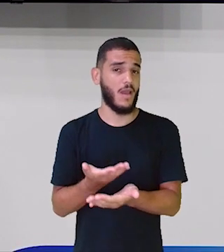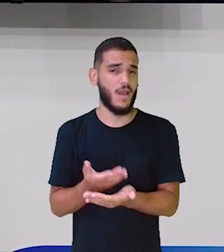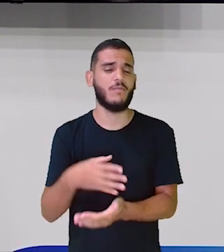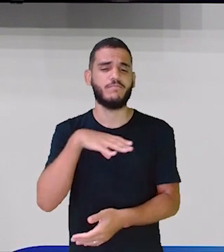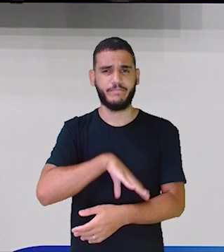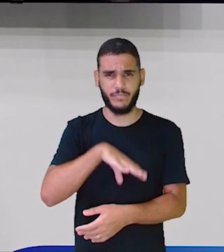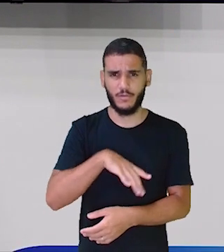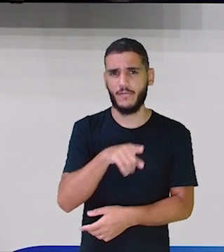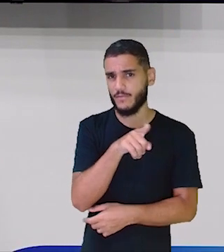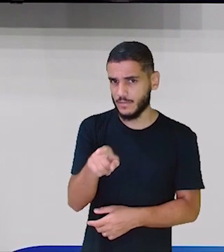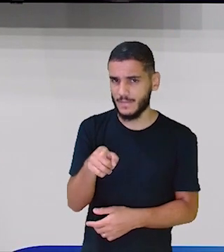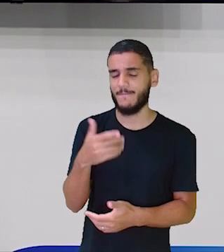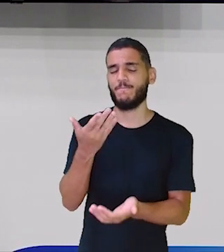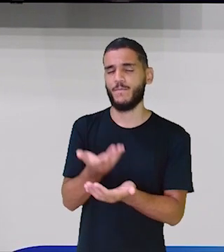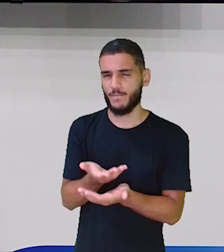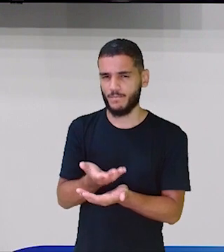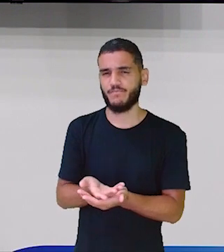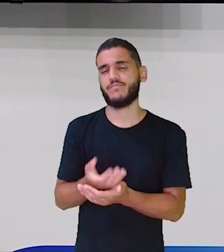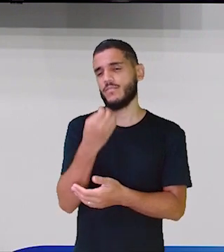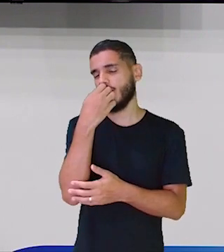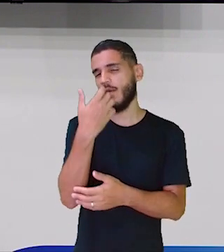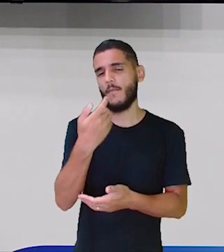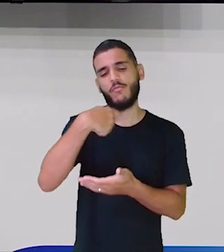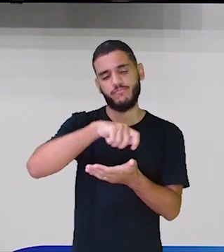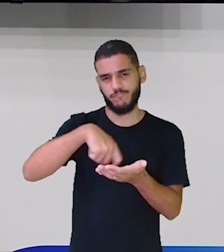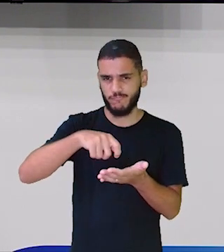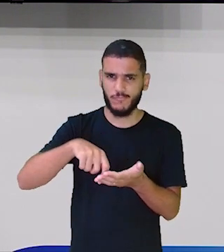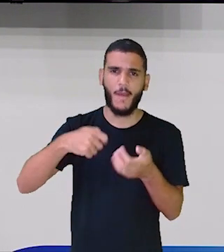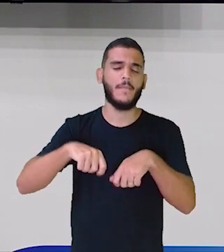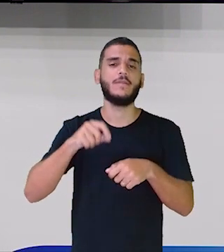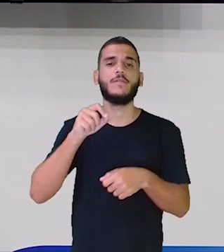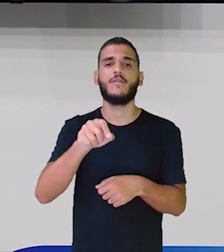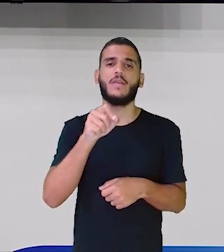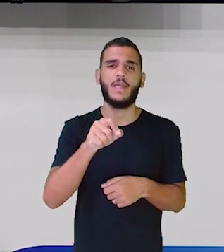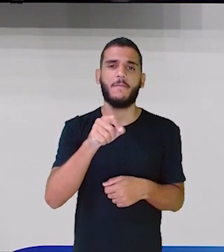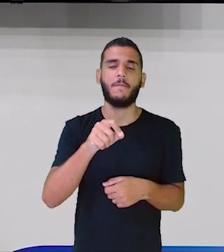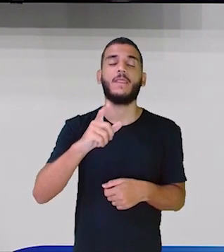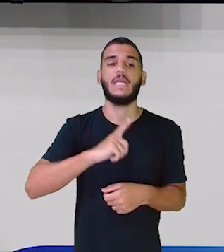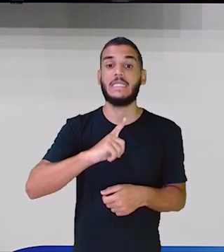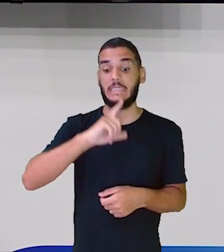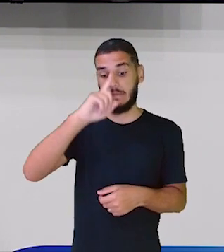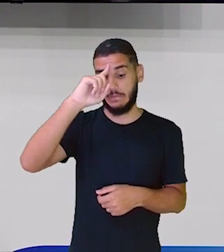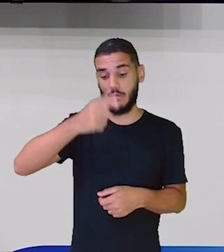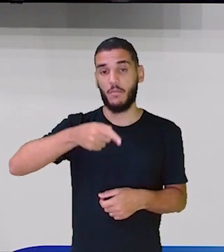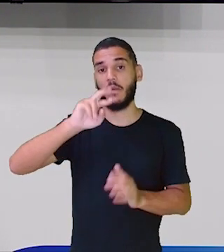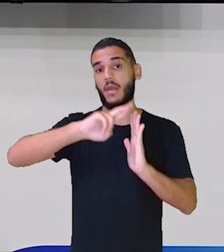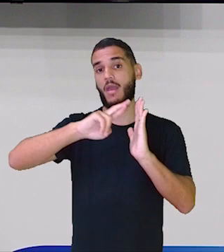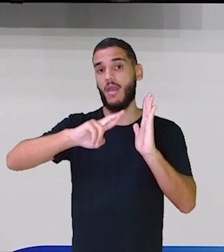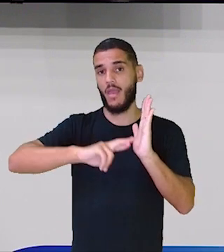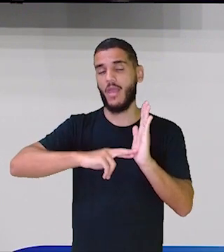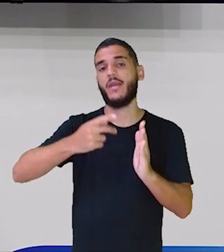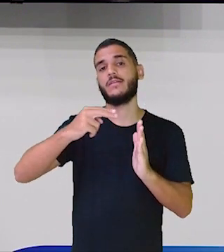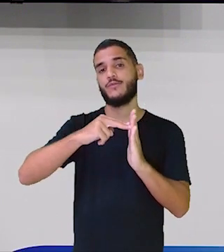portuguesa, para você trabalhar uma boa escrita, precisa aí ter o domínio das regras, das